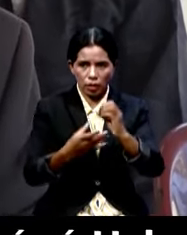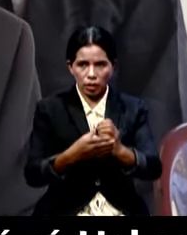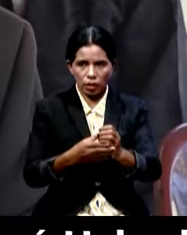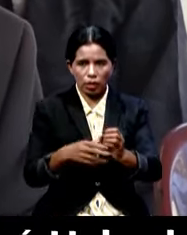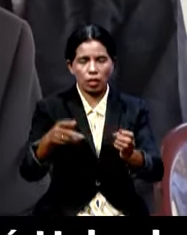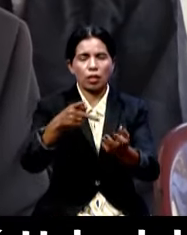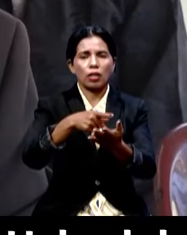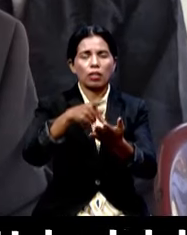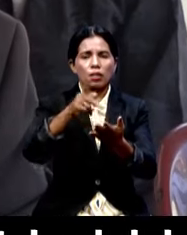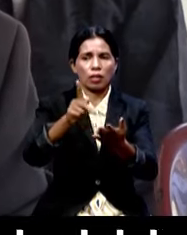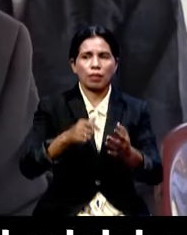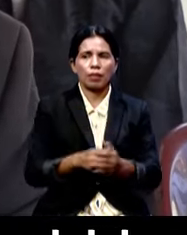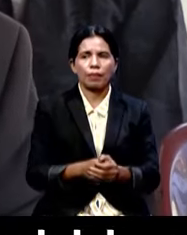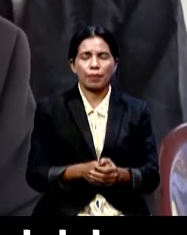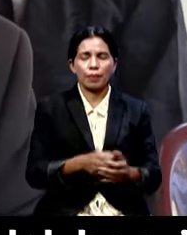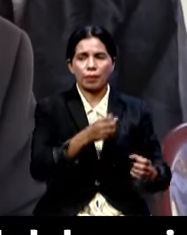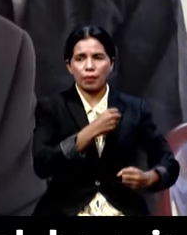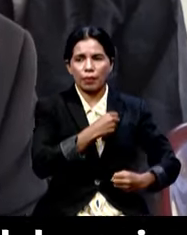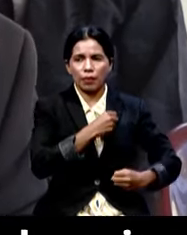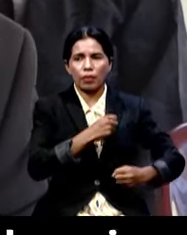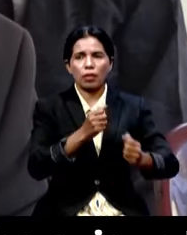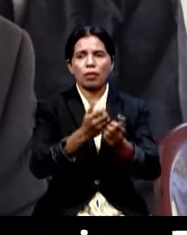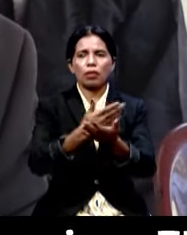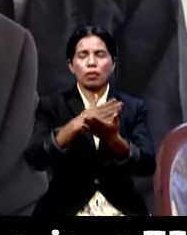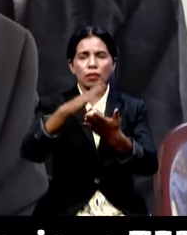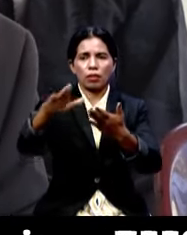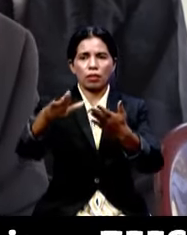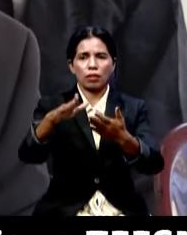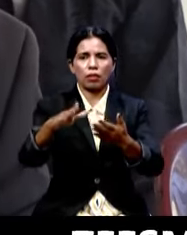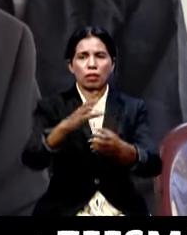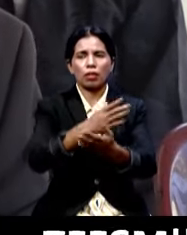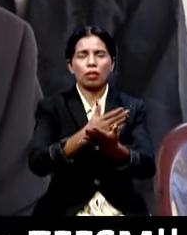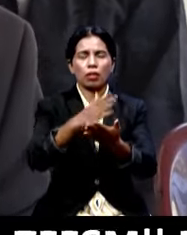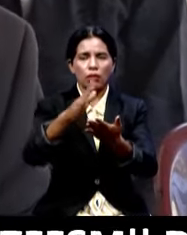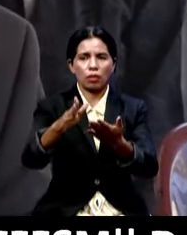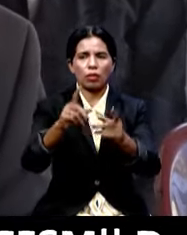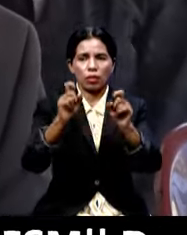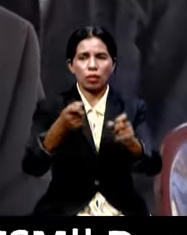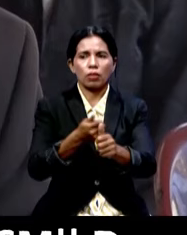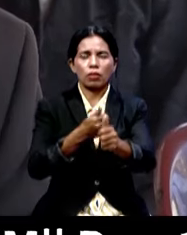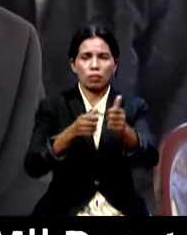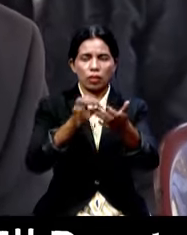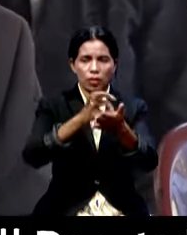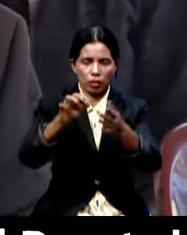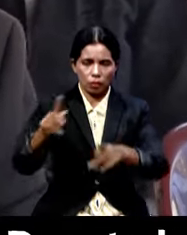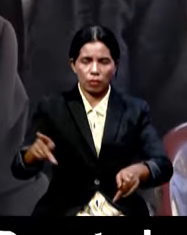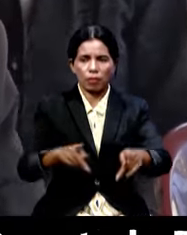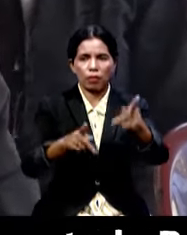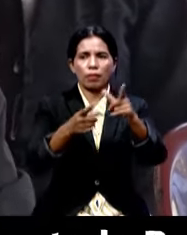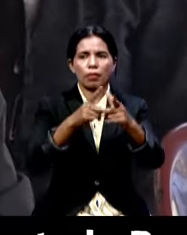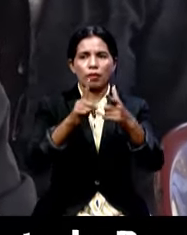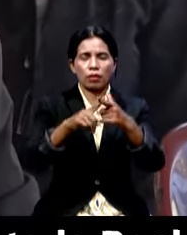lugar rainian forças armadas hola raine contrato de compra e venda tem que ligar se escritura pública